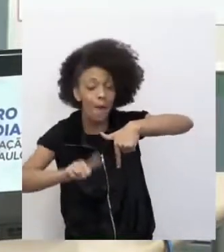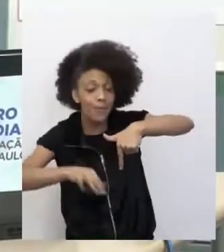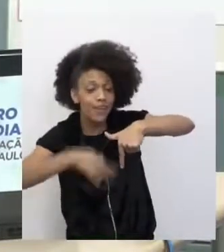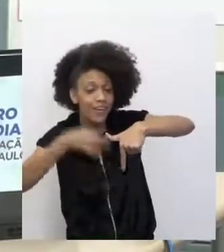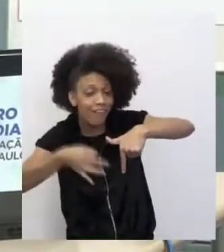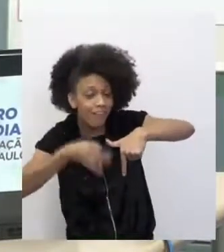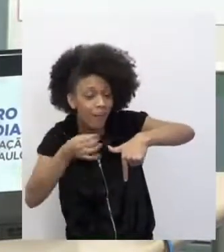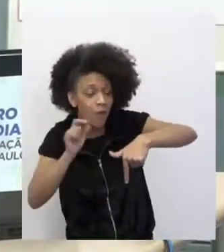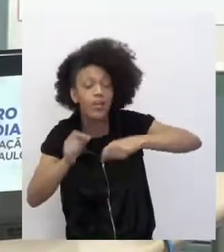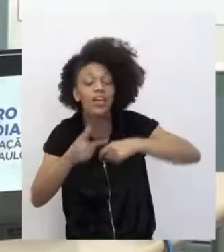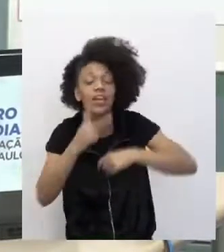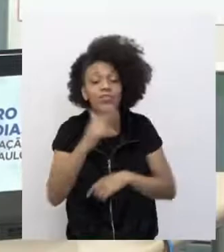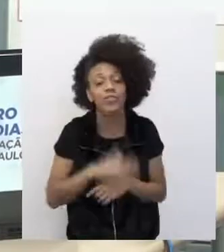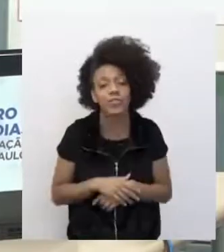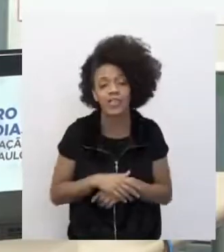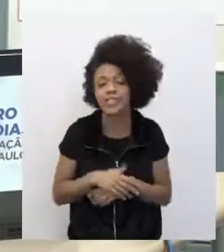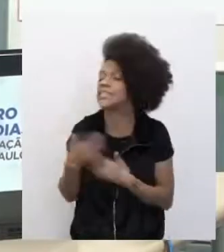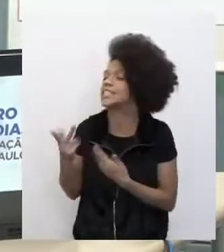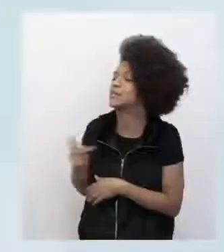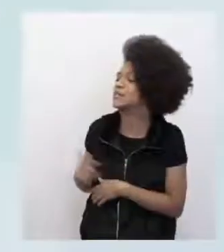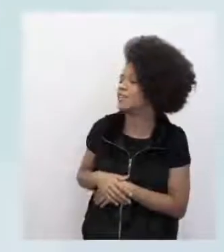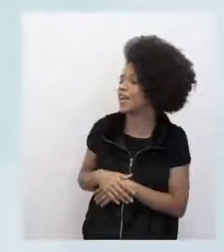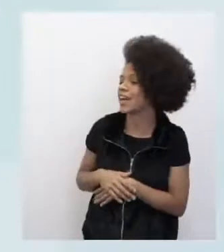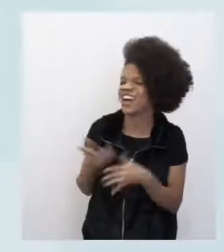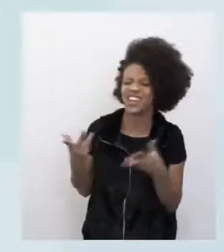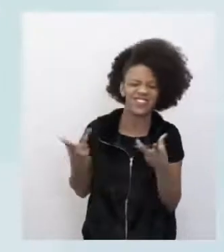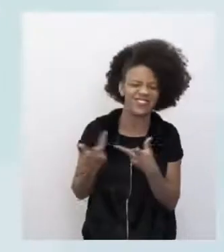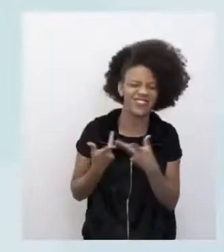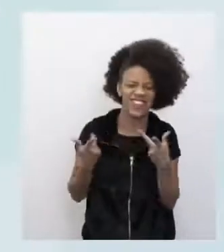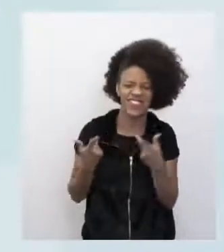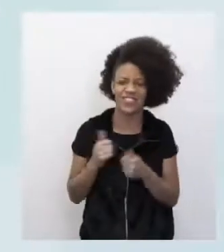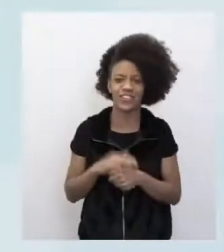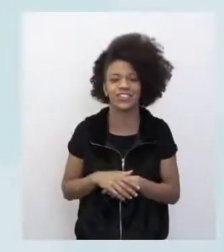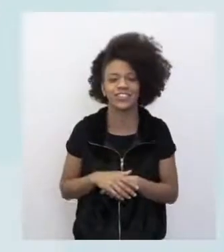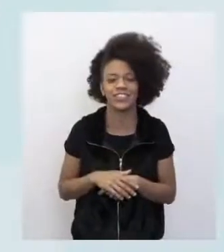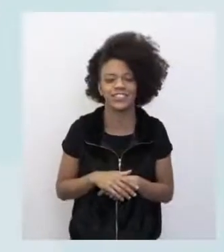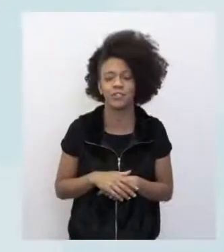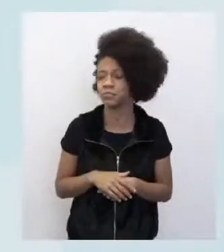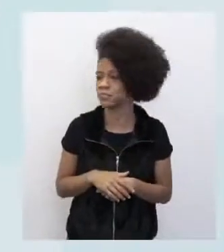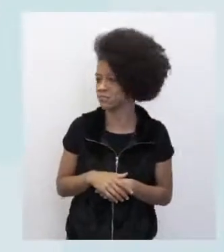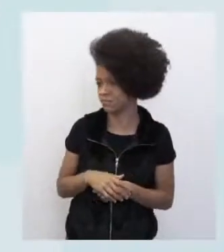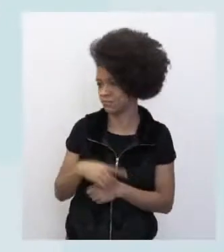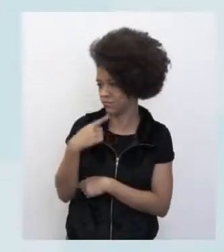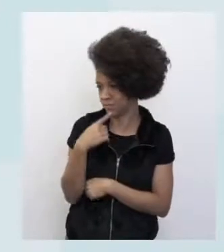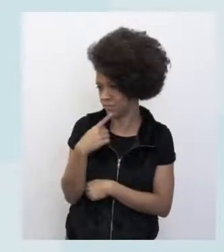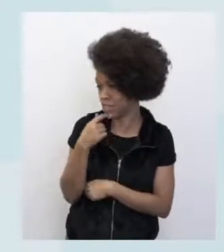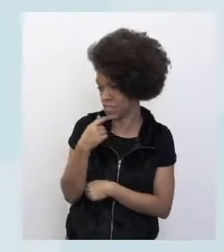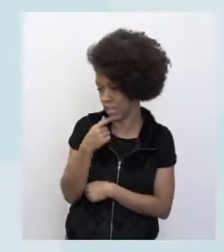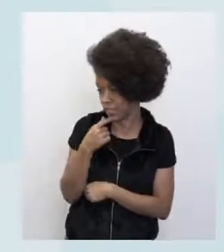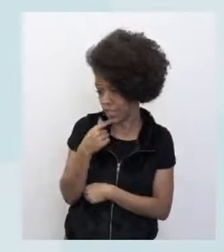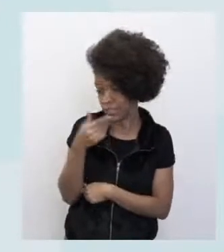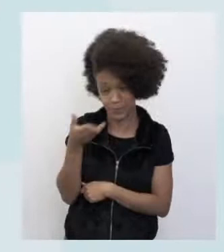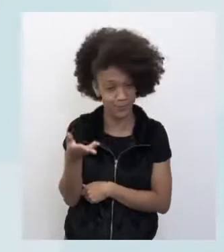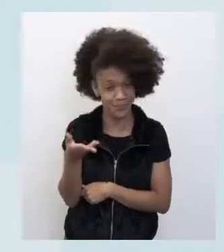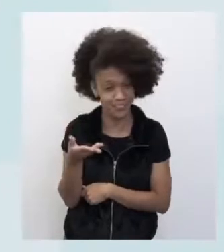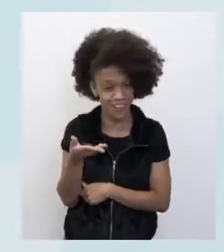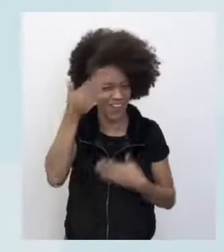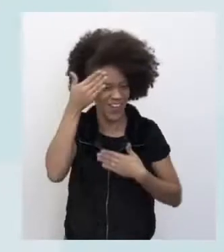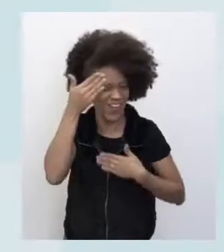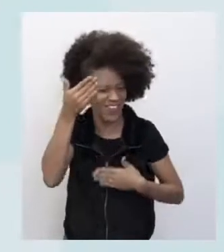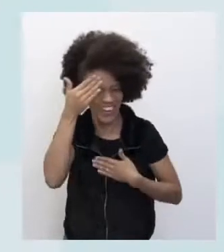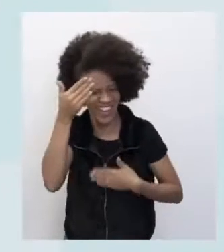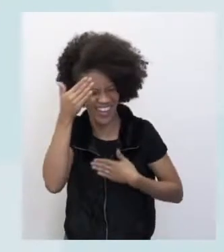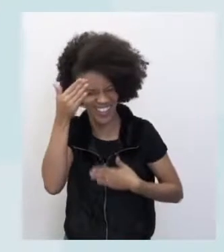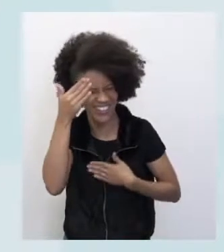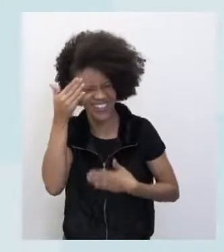achou. Ed, na moral, achei ótima. Tá. For me, was wonderful. Thank you for the invitation.